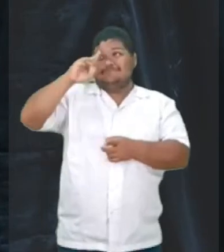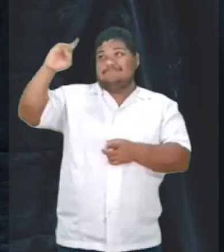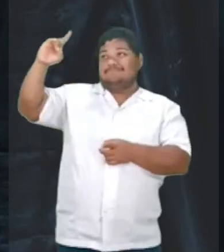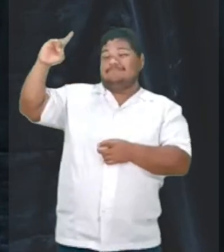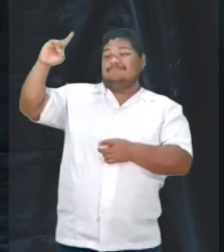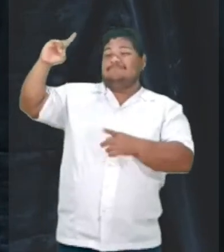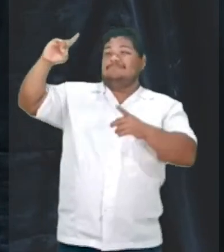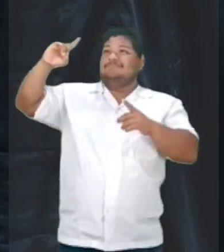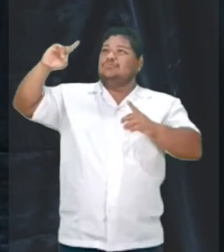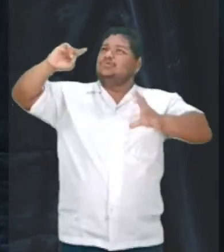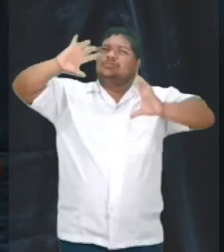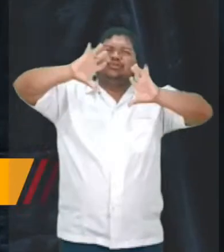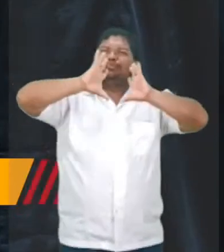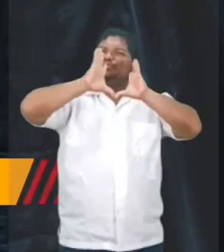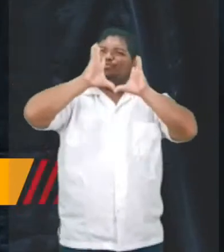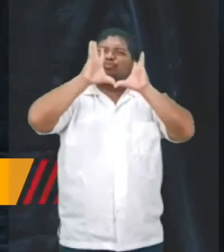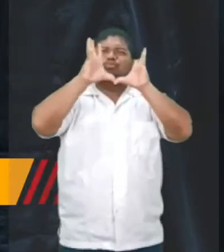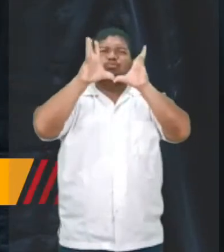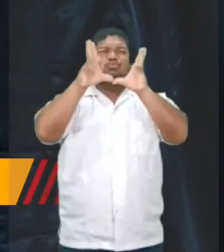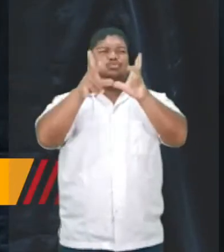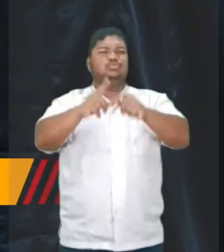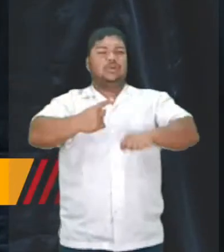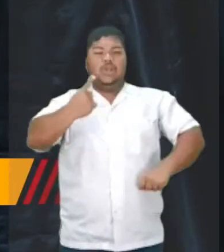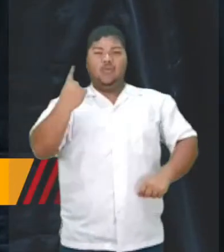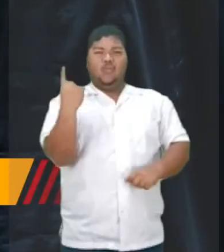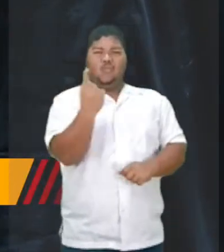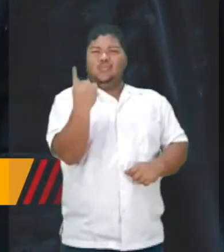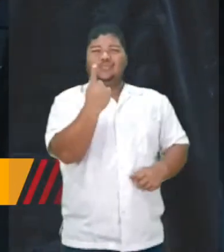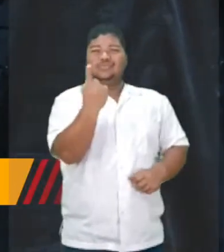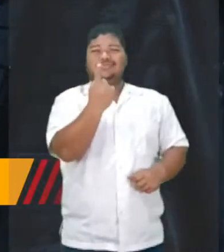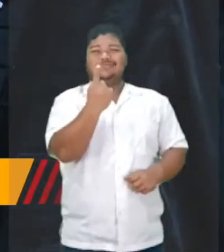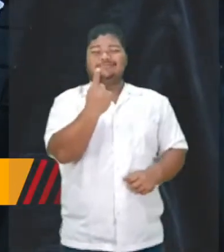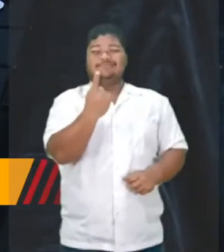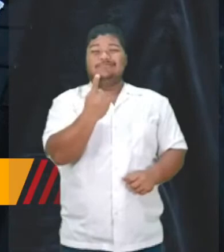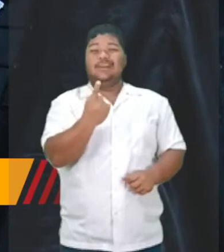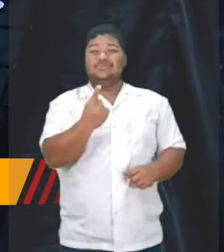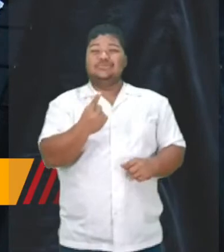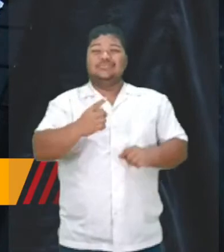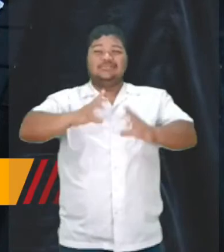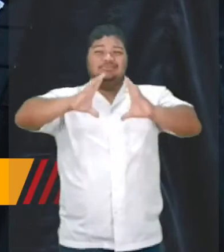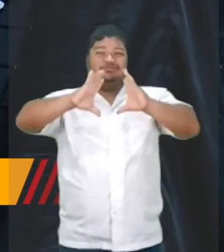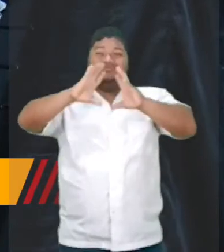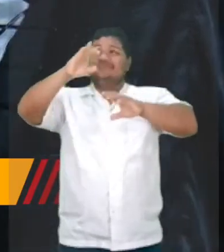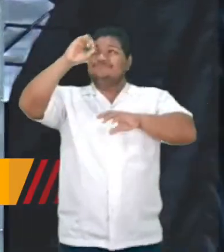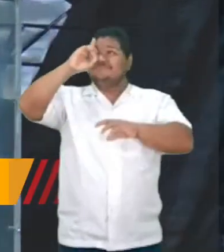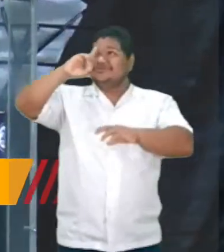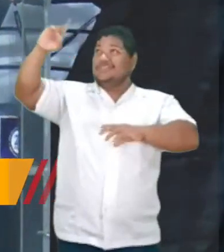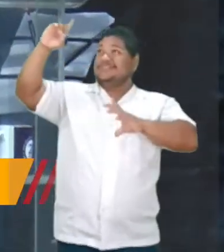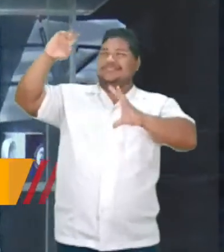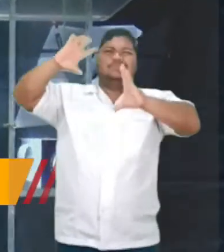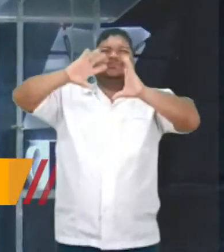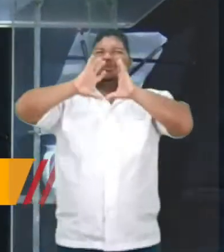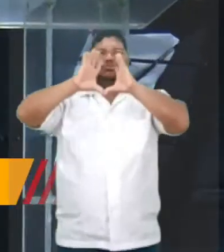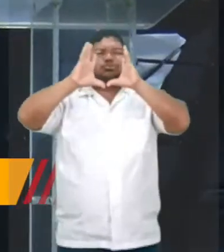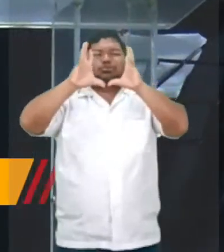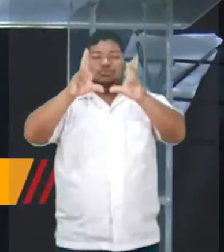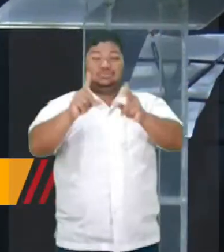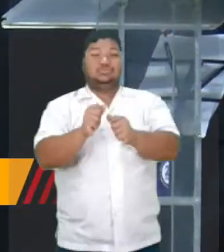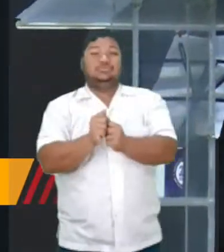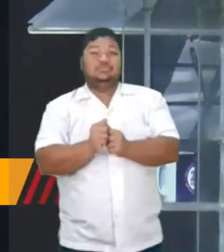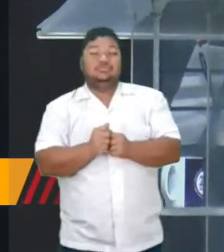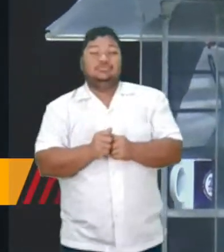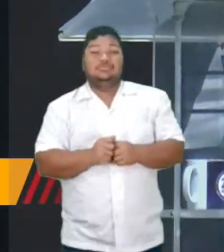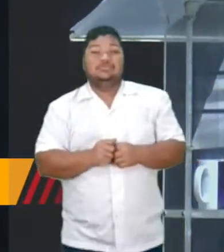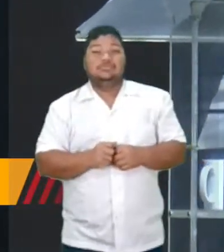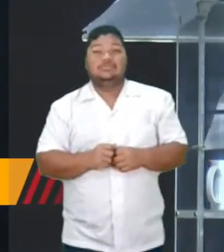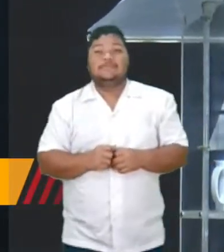autossuficiente. É o único autossuficiente. Ele é autoexistente. Às vezes as